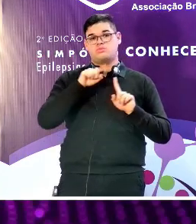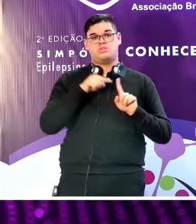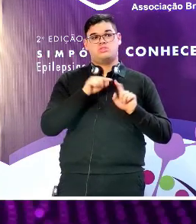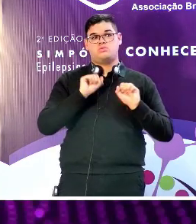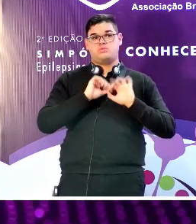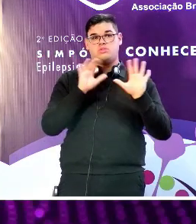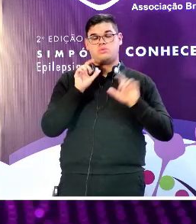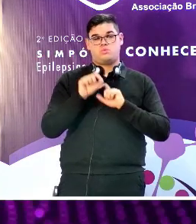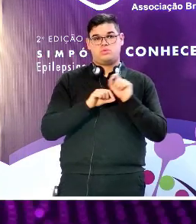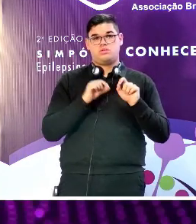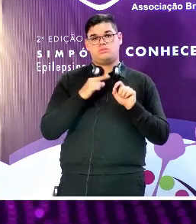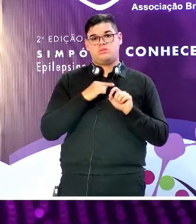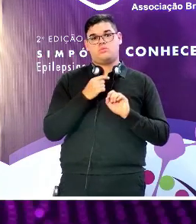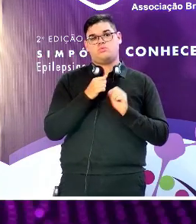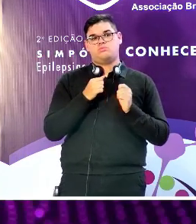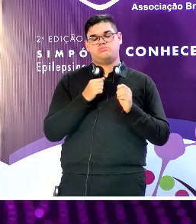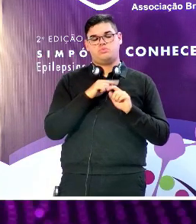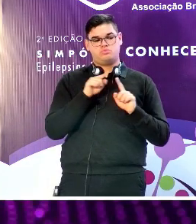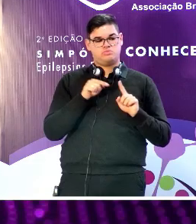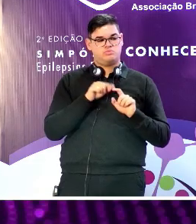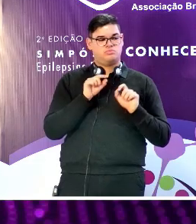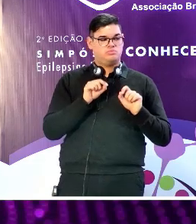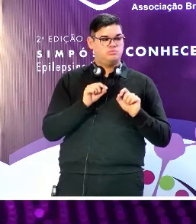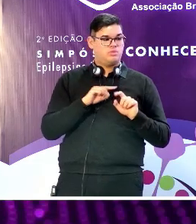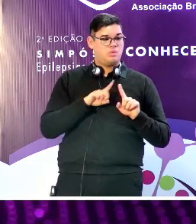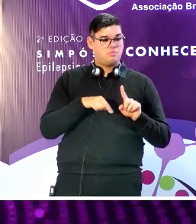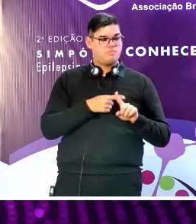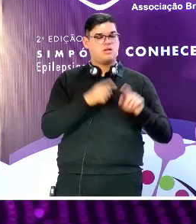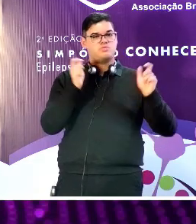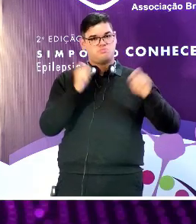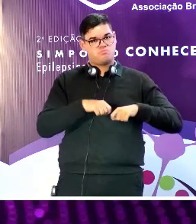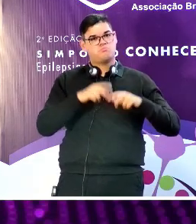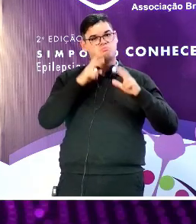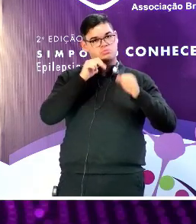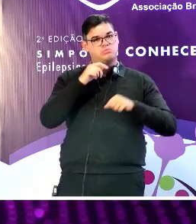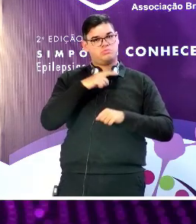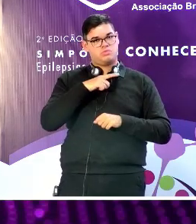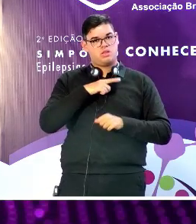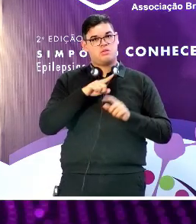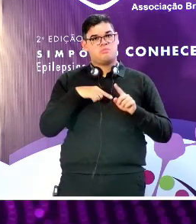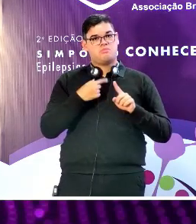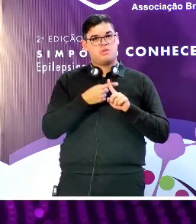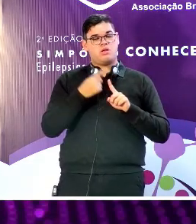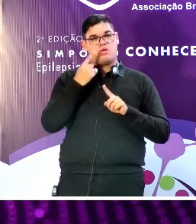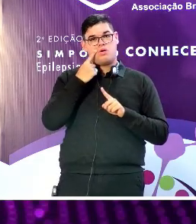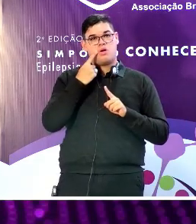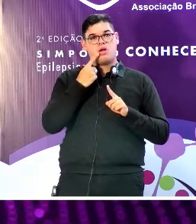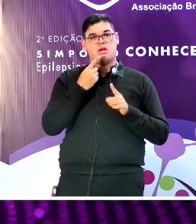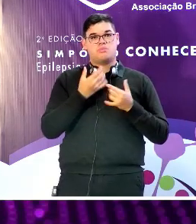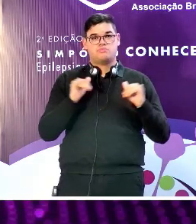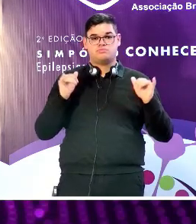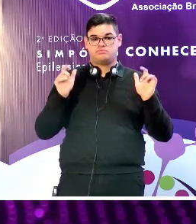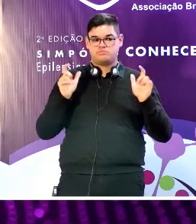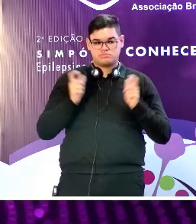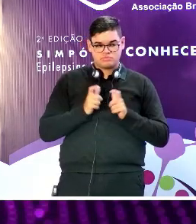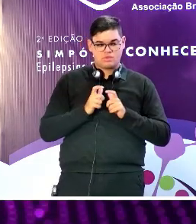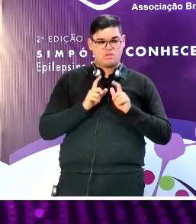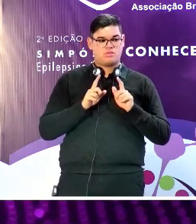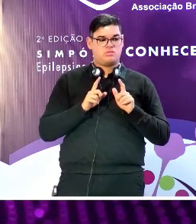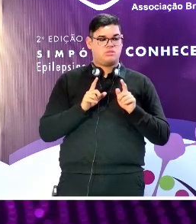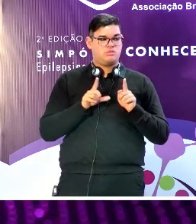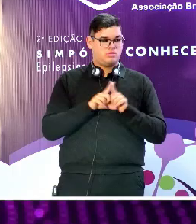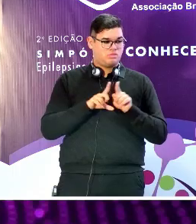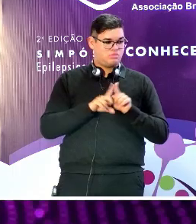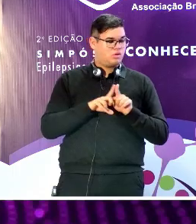tem um objetivo de torná-lo mais potente, reduzir efeitos adversos e diminuir